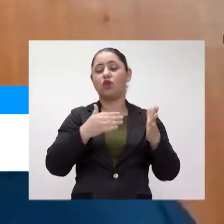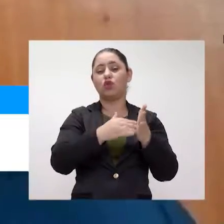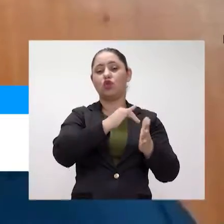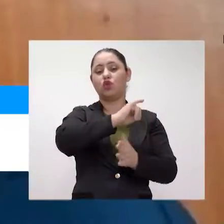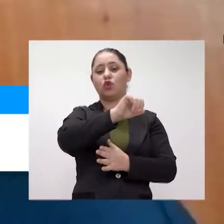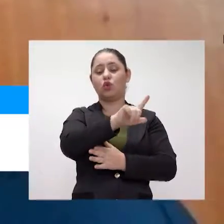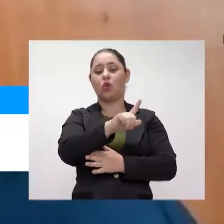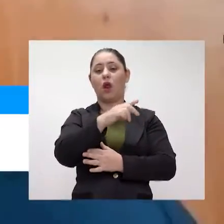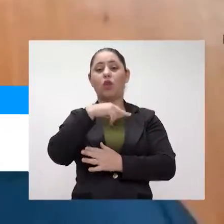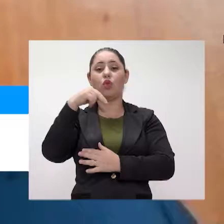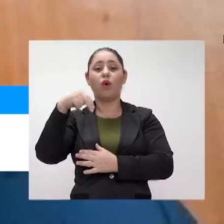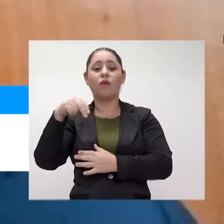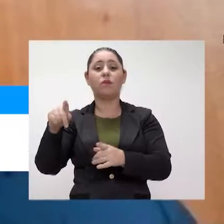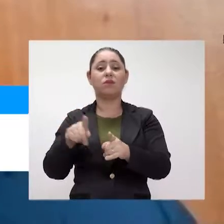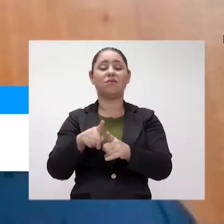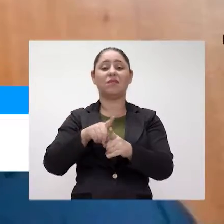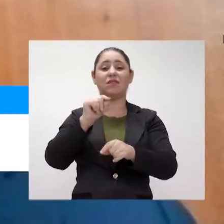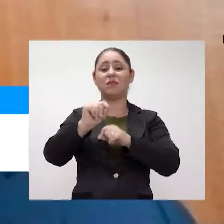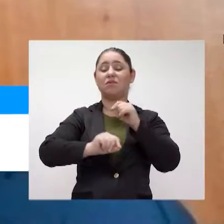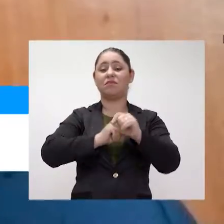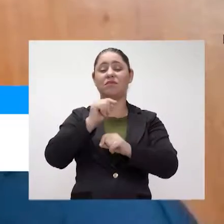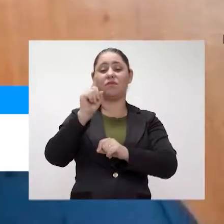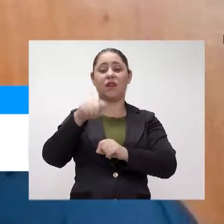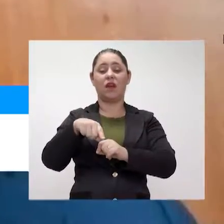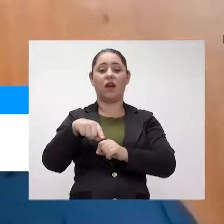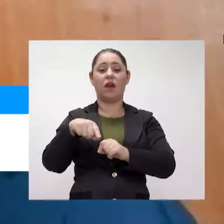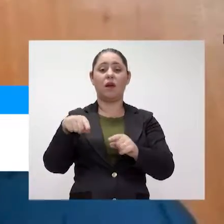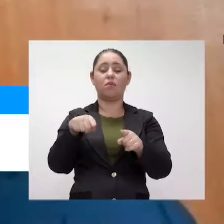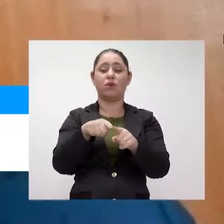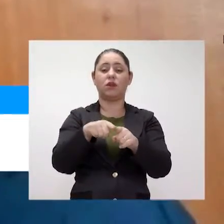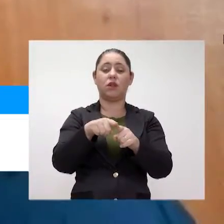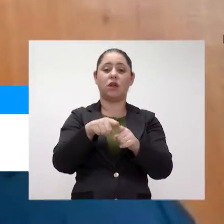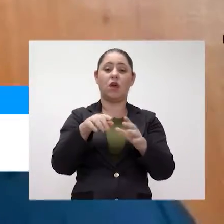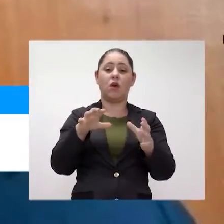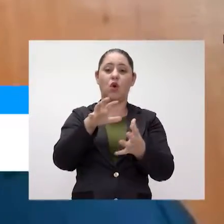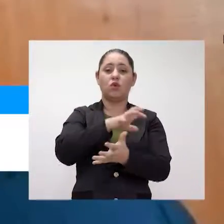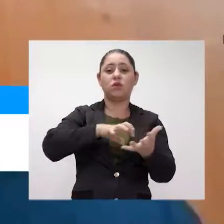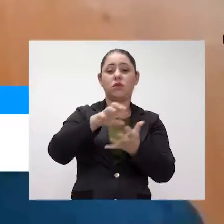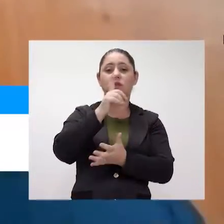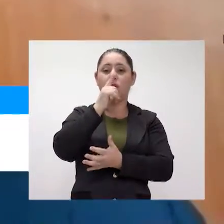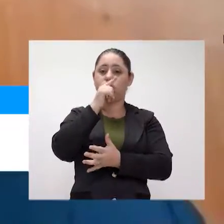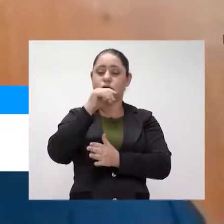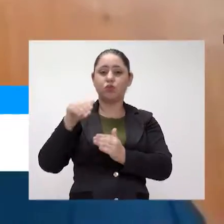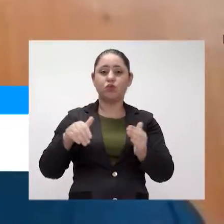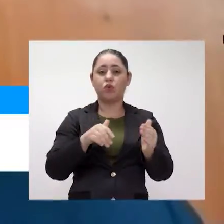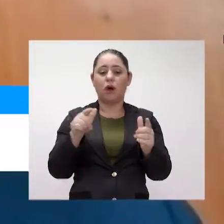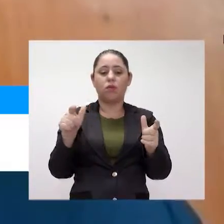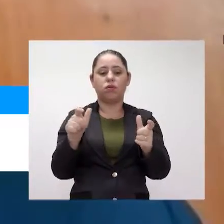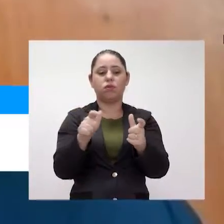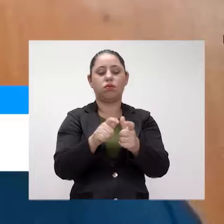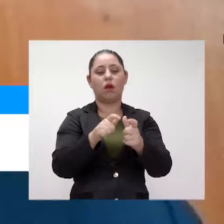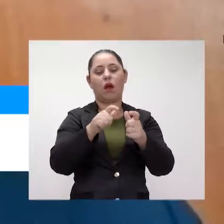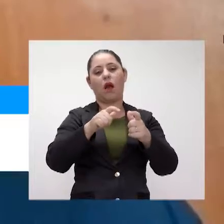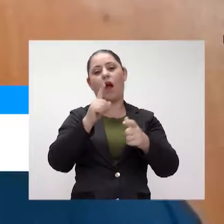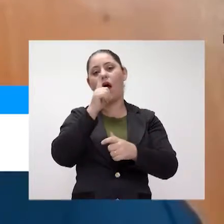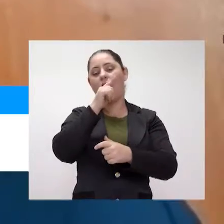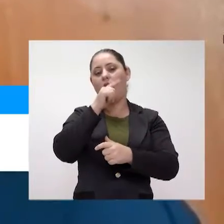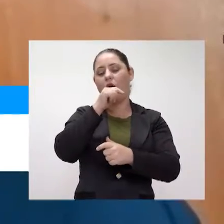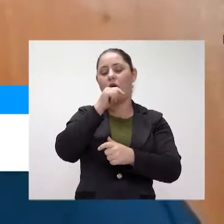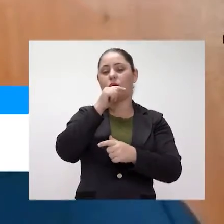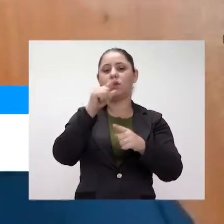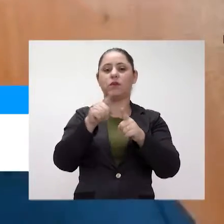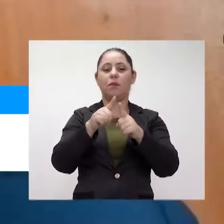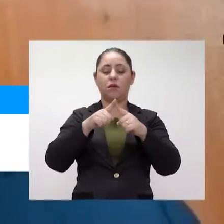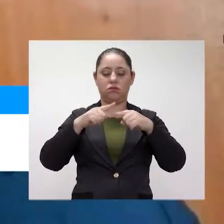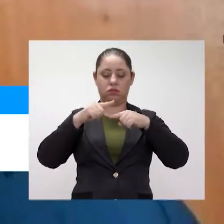agora a partir de julho até novembro, em função aqui do baixo nível dos reservatórios das